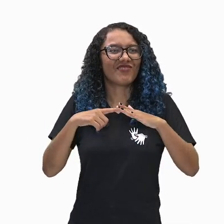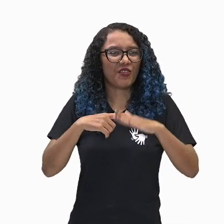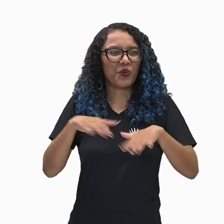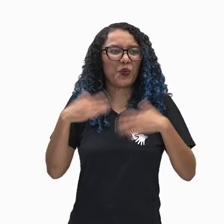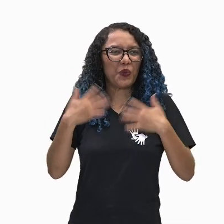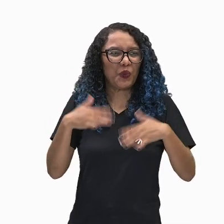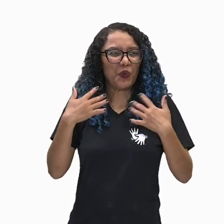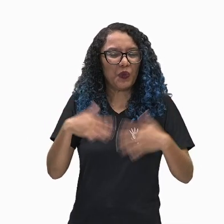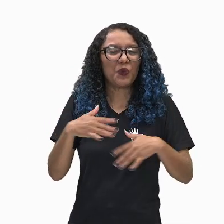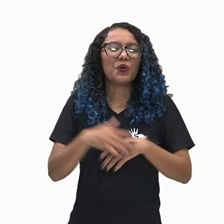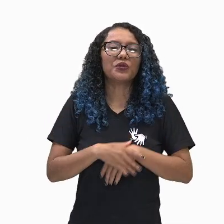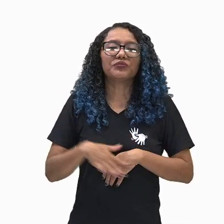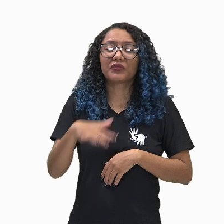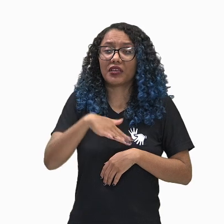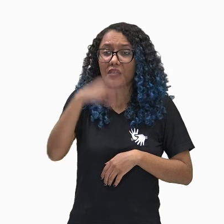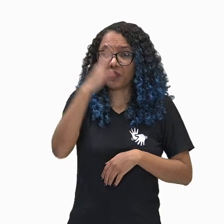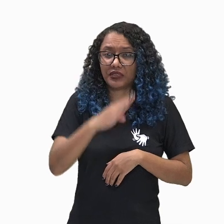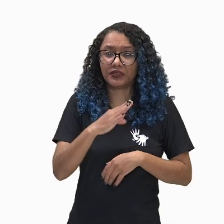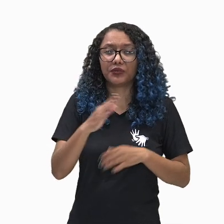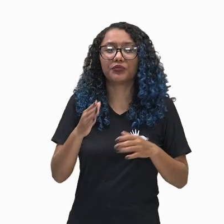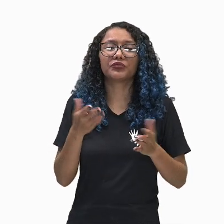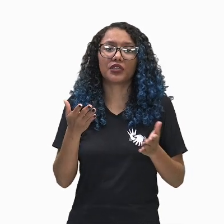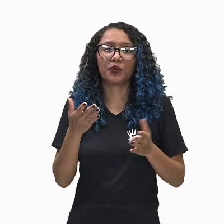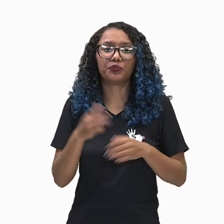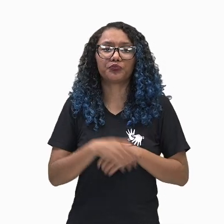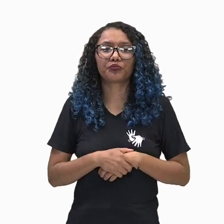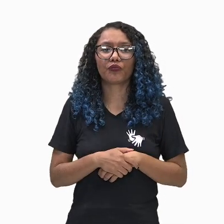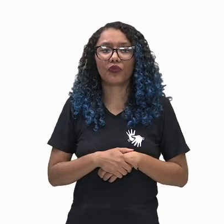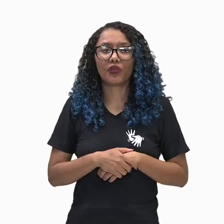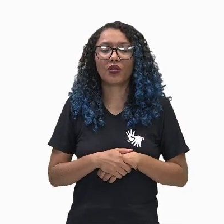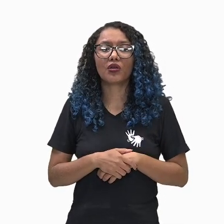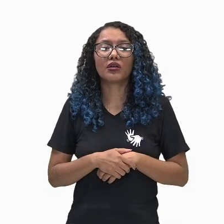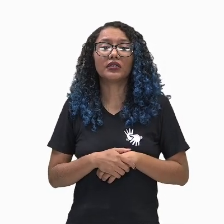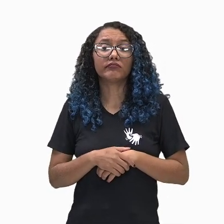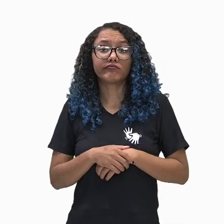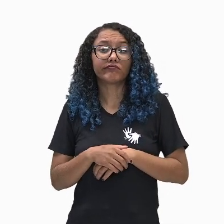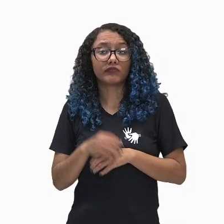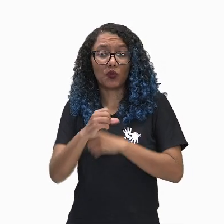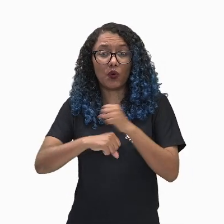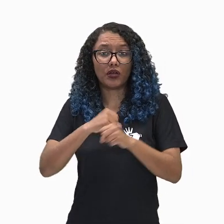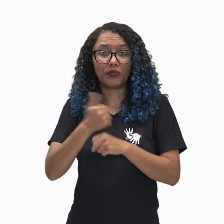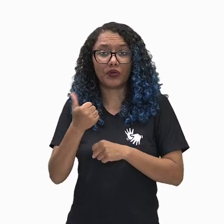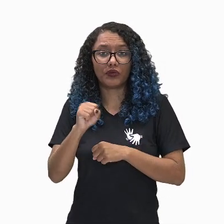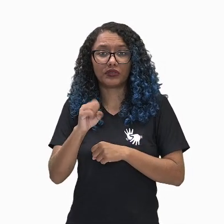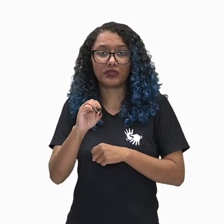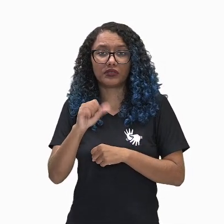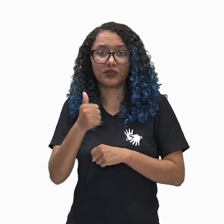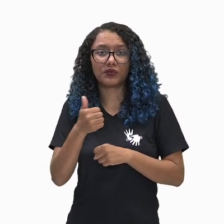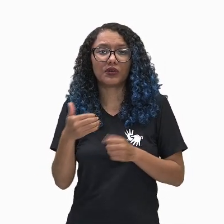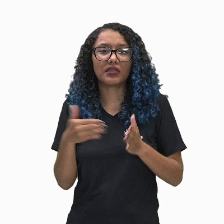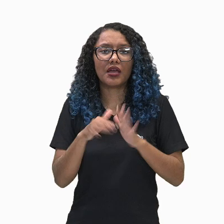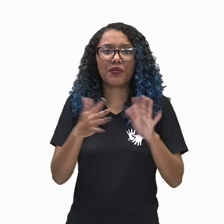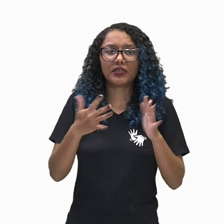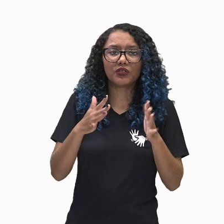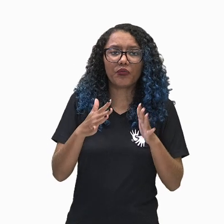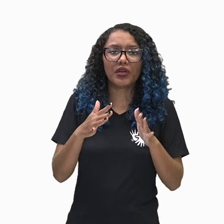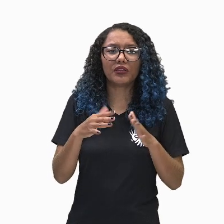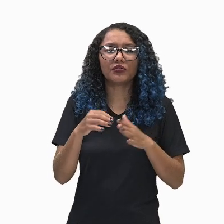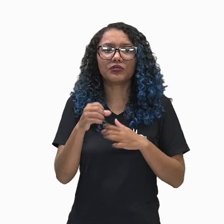De 1801 até meados do século, quando foi proibida efetivamente